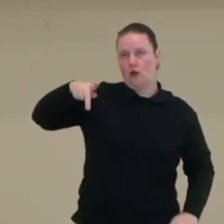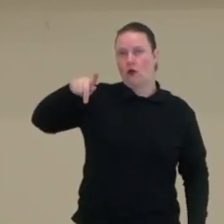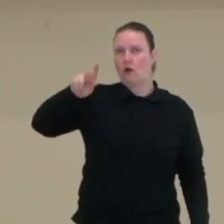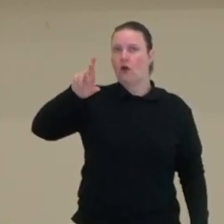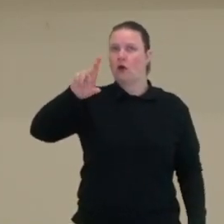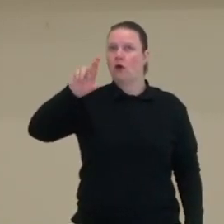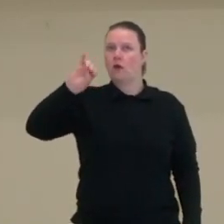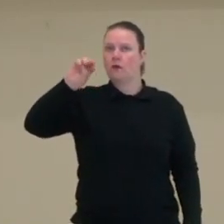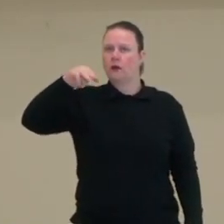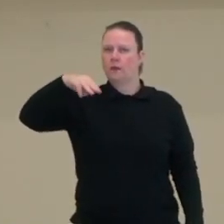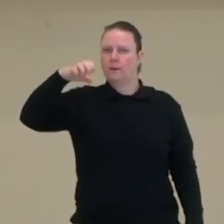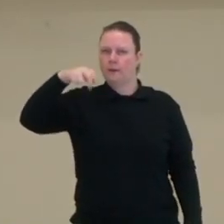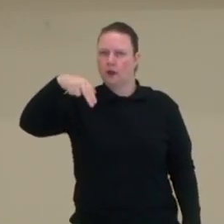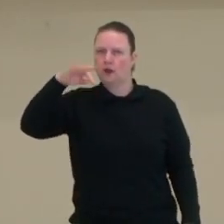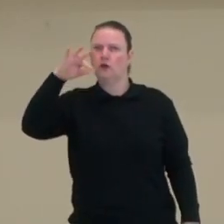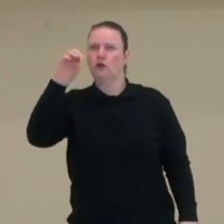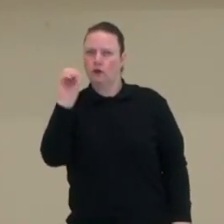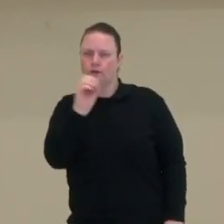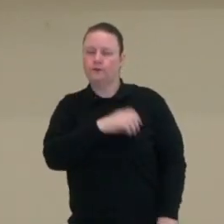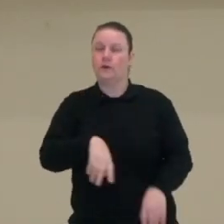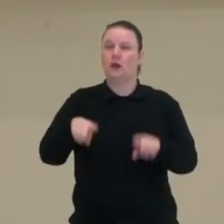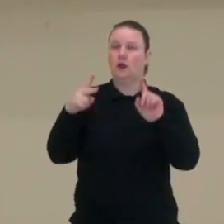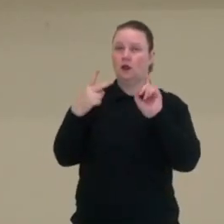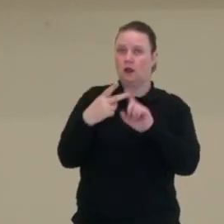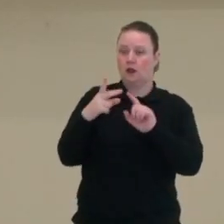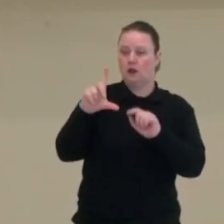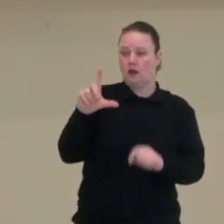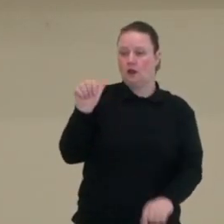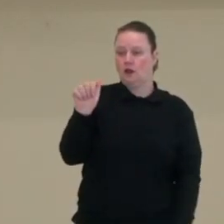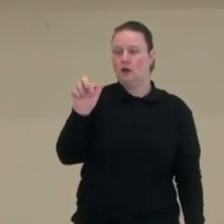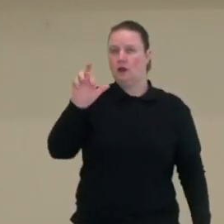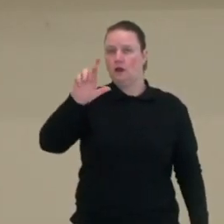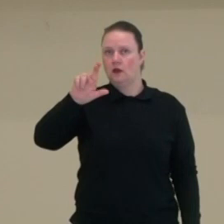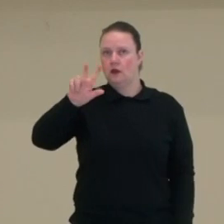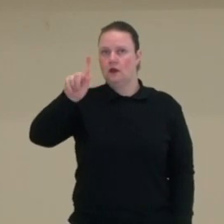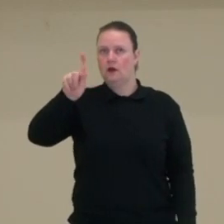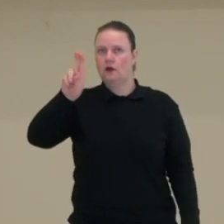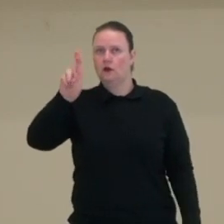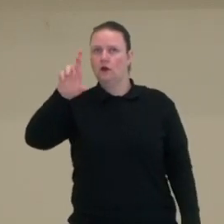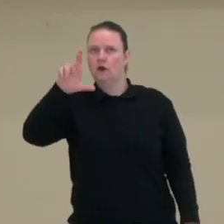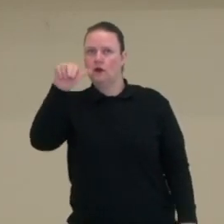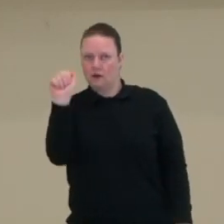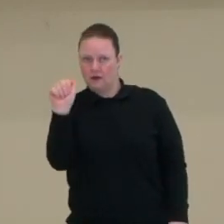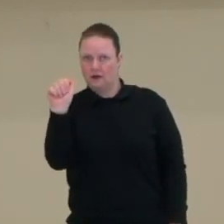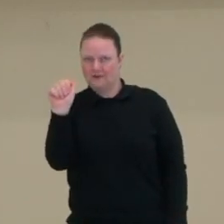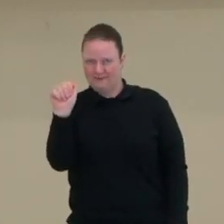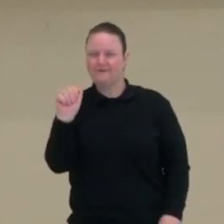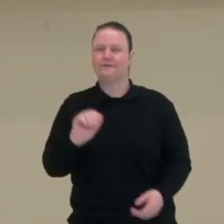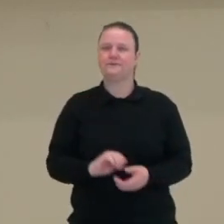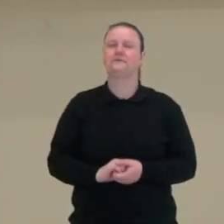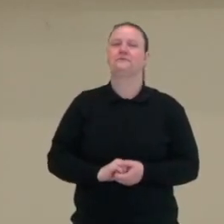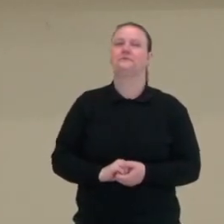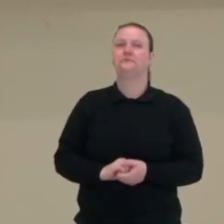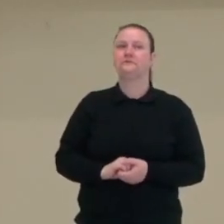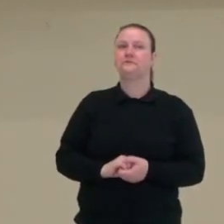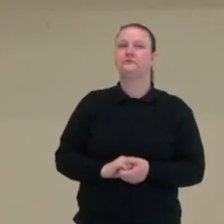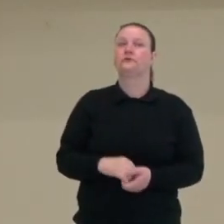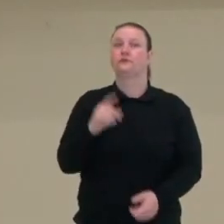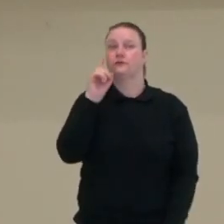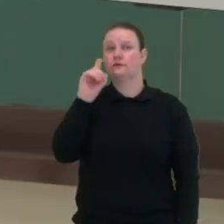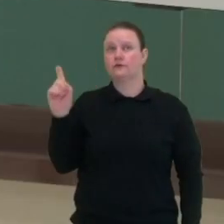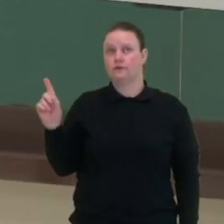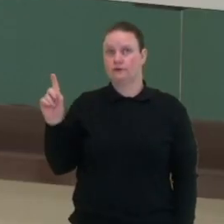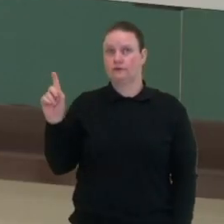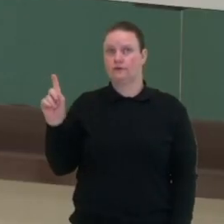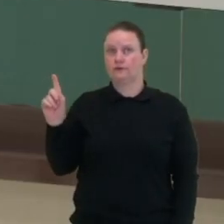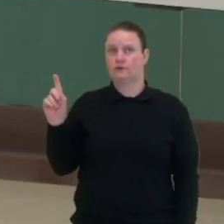ter que entender que se trata da área de superfície de um retângulo, ok? Bom, superfície